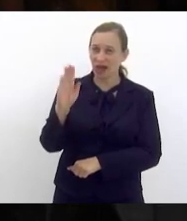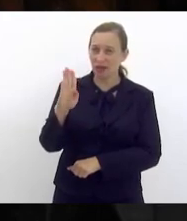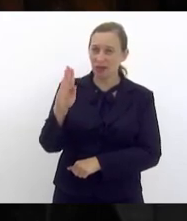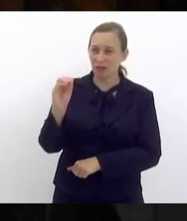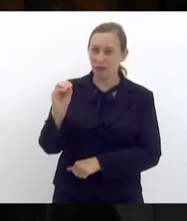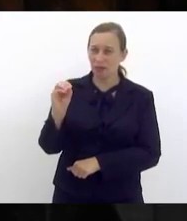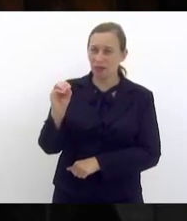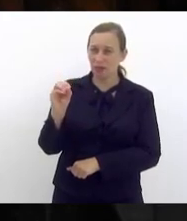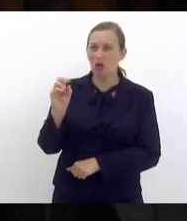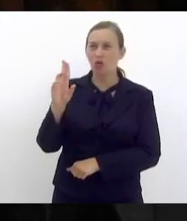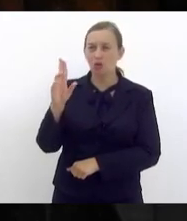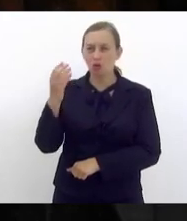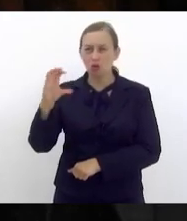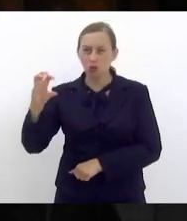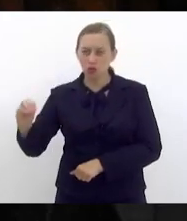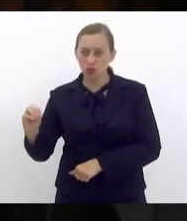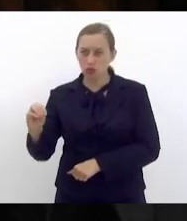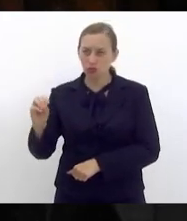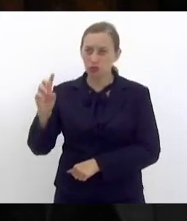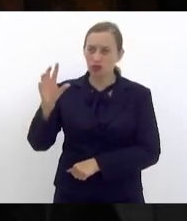que altera